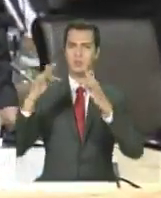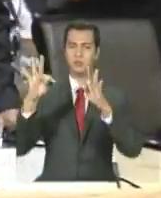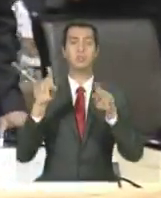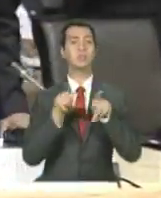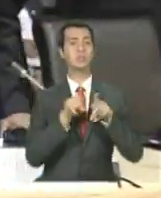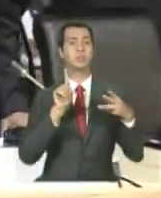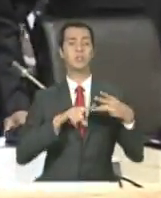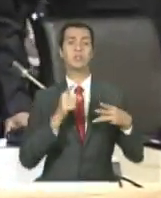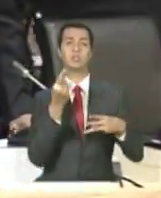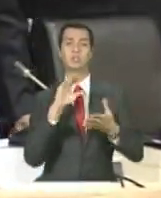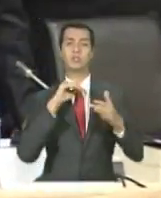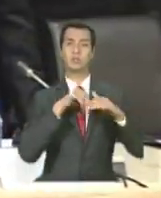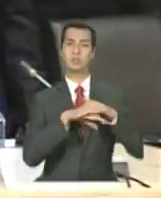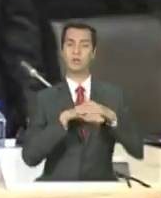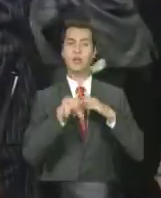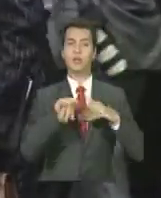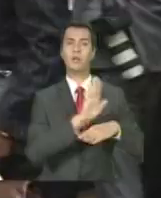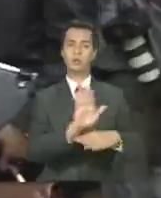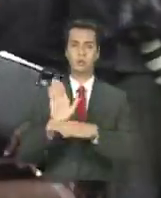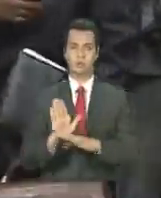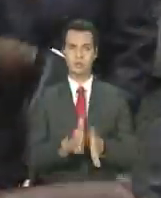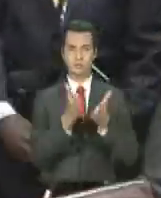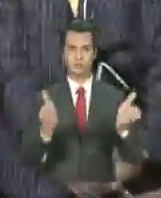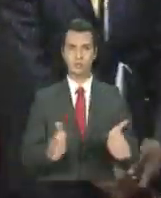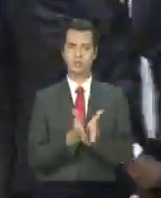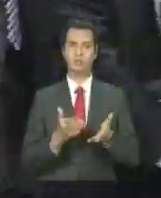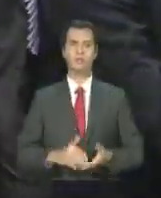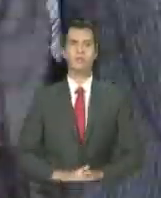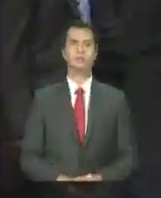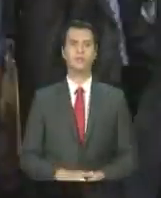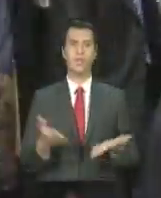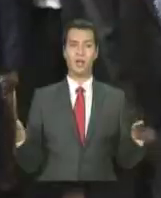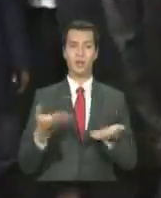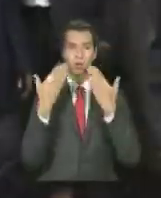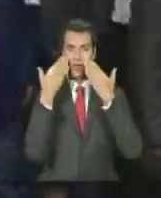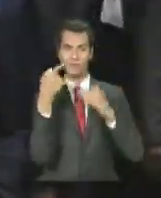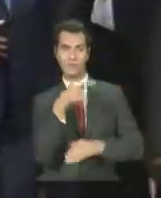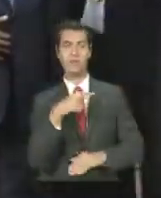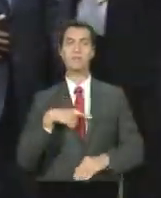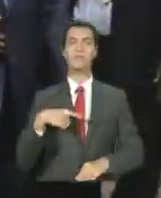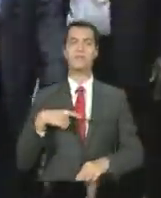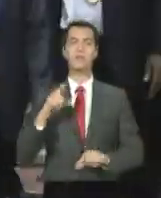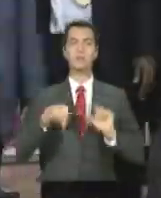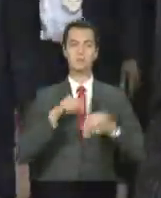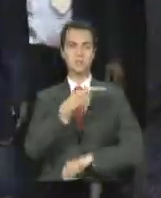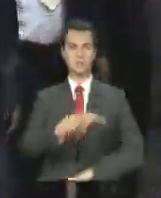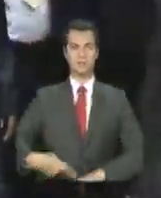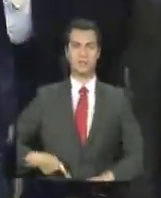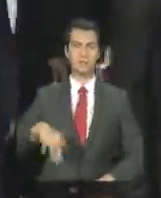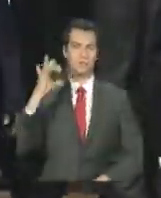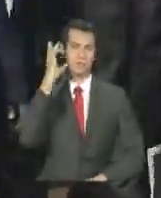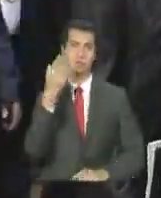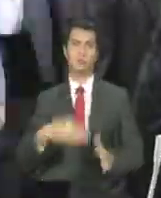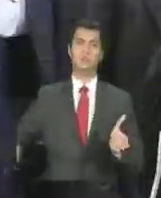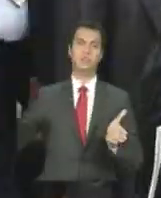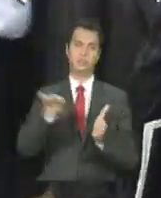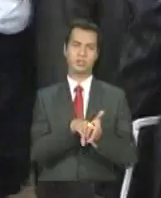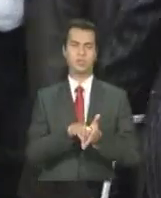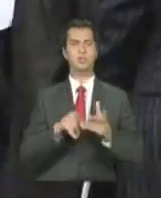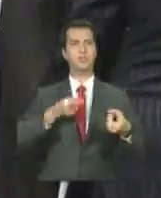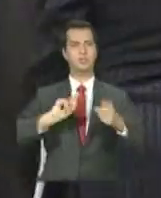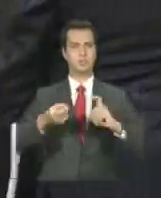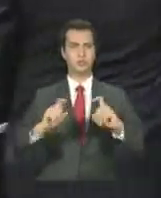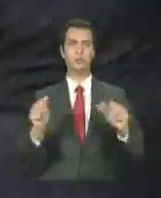pobreza. Bom, neste momento você viu aí a chegada da presidenta Dilma Rousseff para a reunião plenária, acompanhada